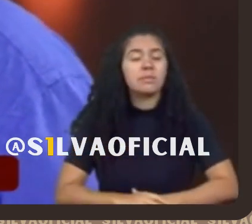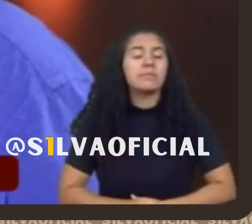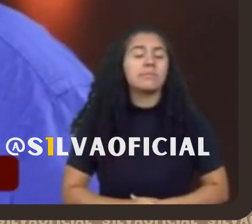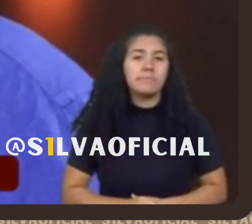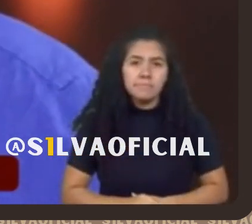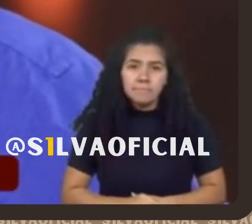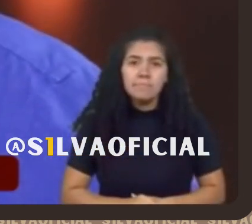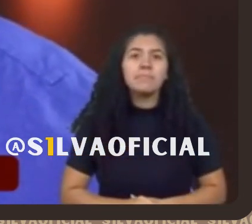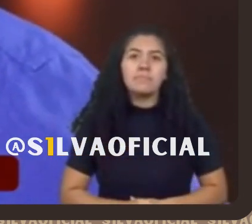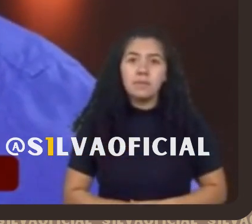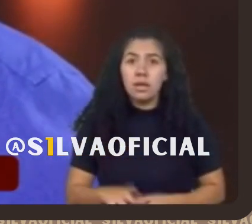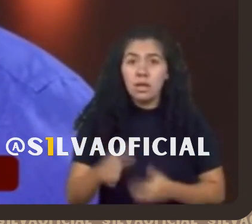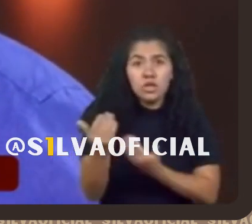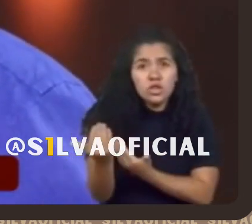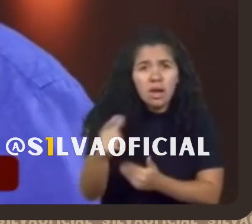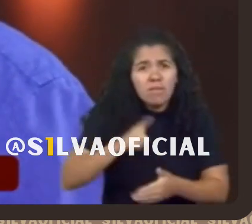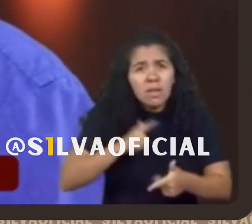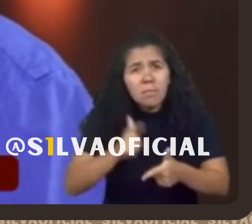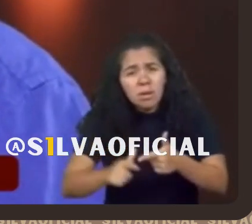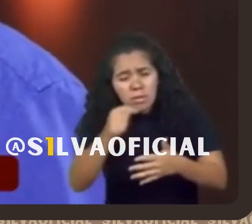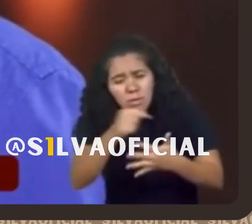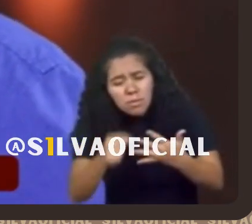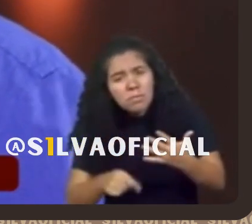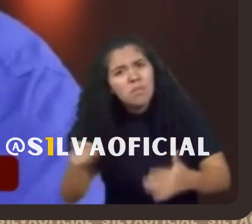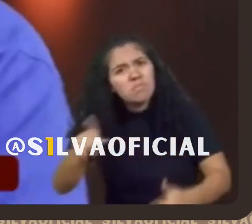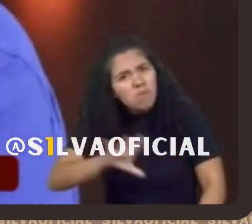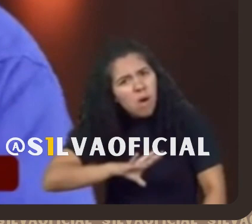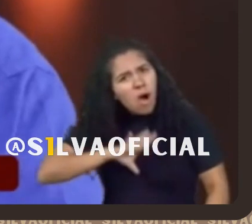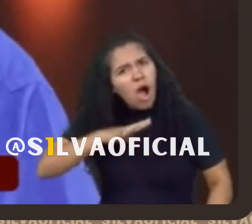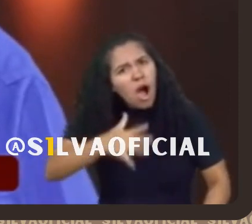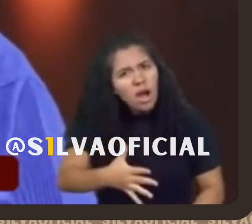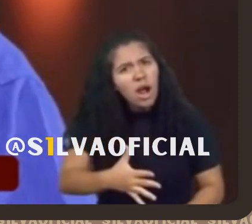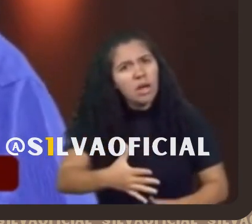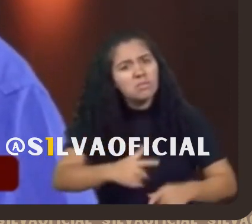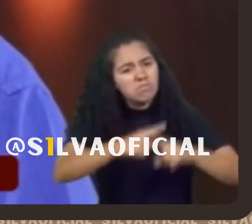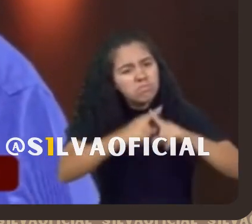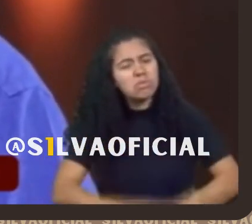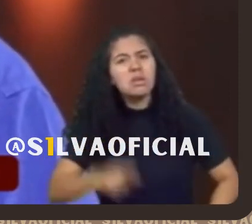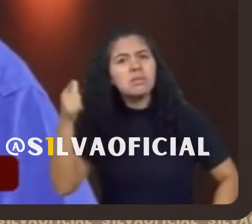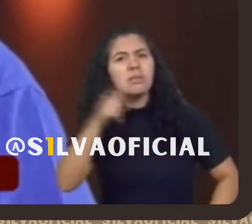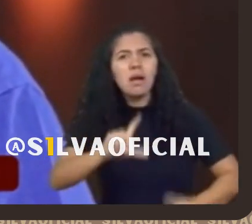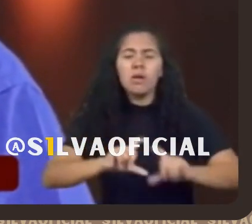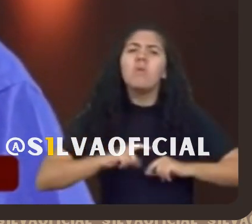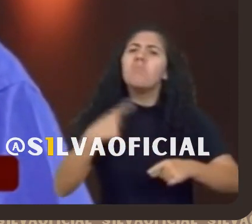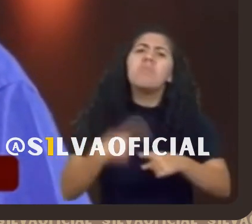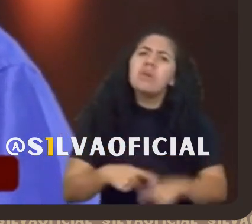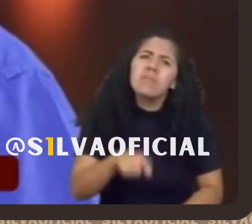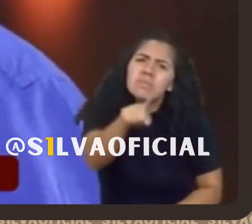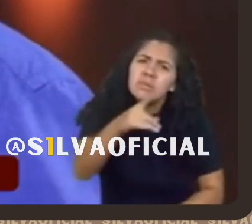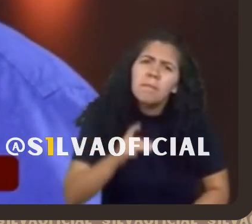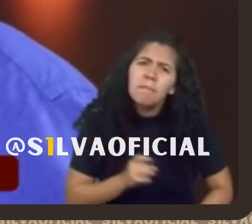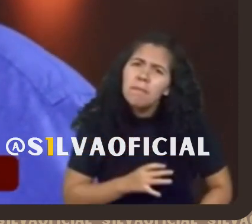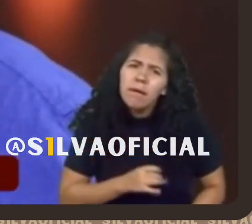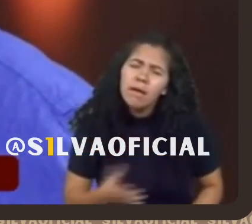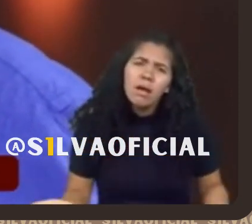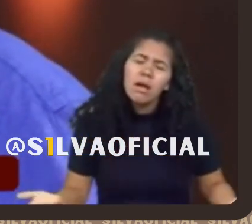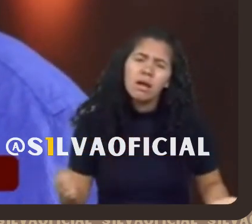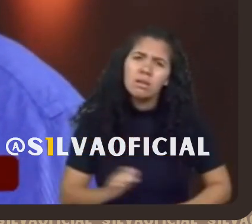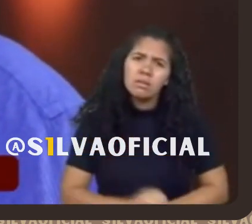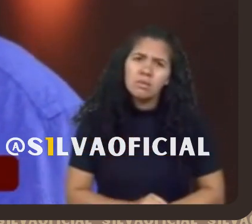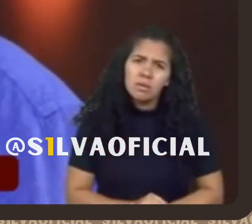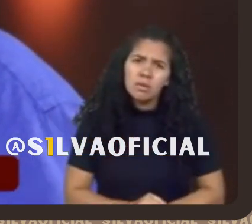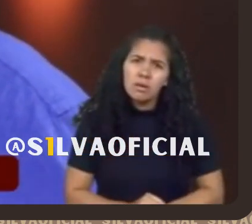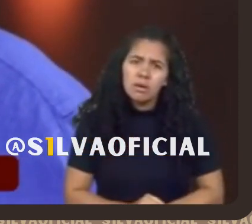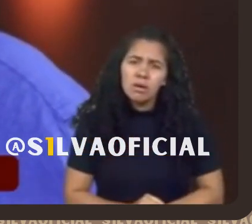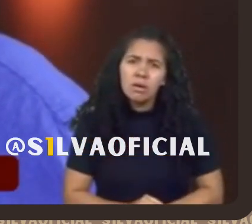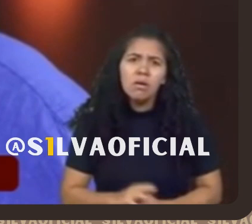com esses problema todo teve a coragem de disputar e ganhar Por que que você tá com medo cara por que que você tá afinando